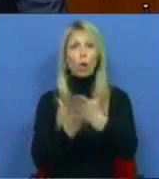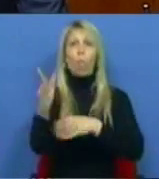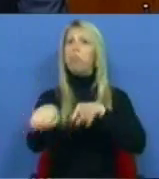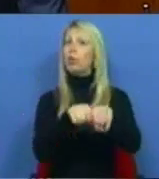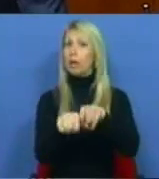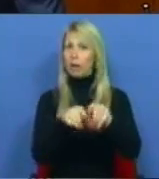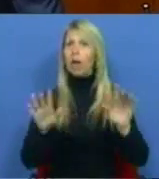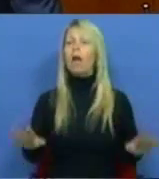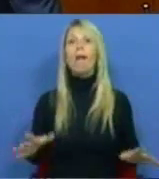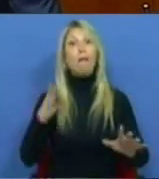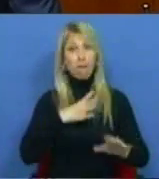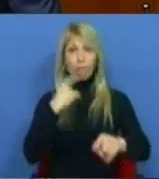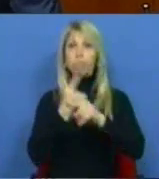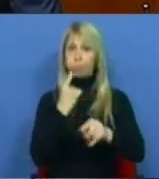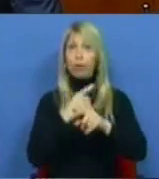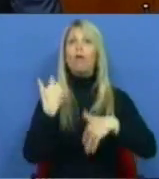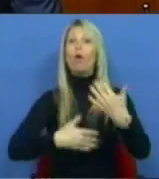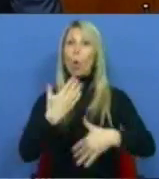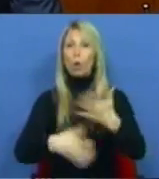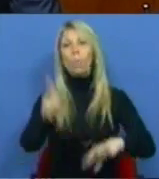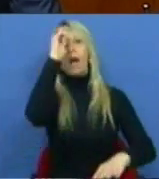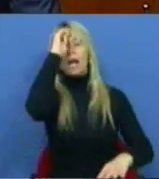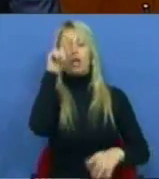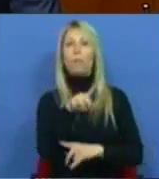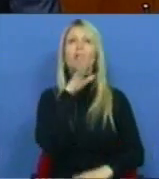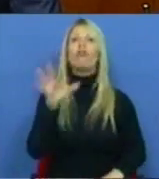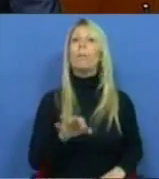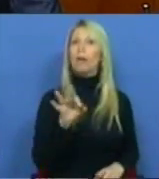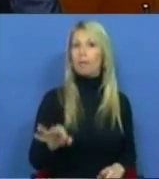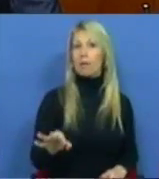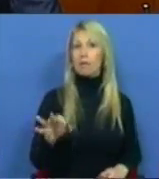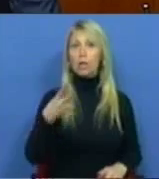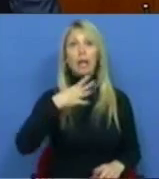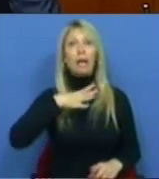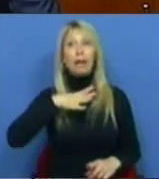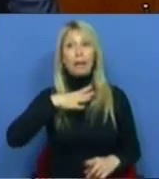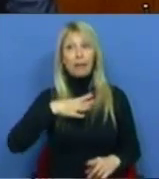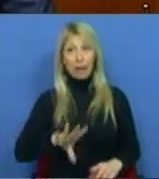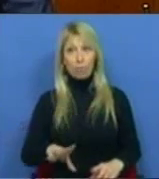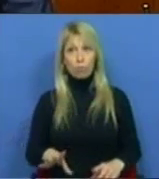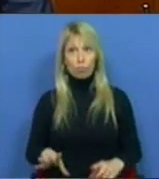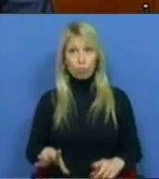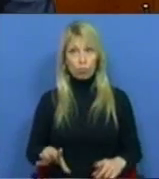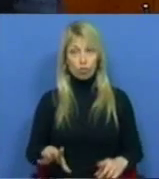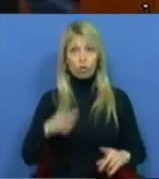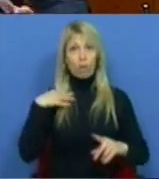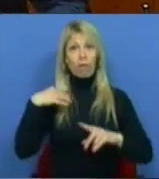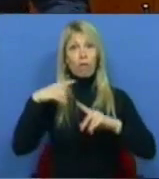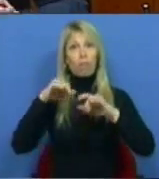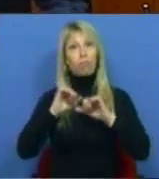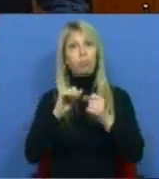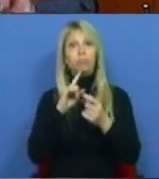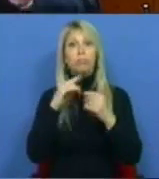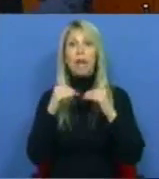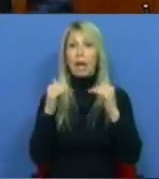queremos até manter essa política com o respeito pelas famílias. Queremos que o ciclo de ensino seja